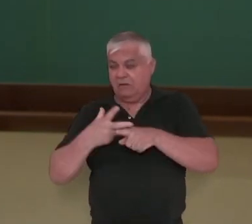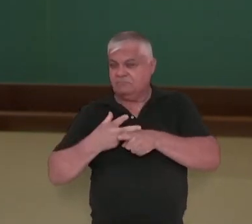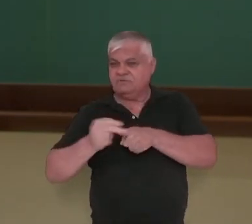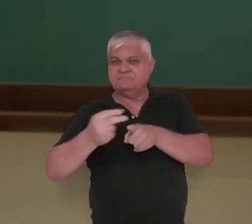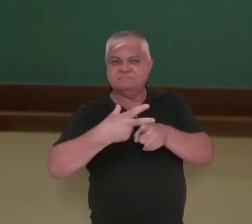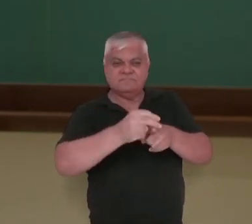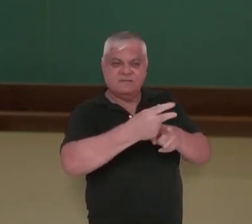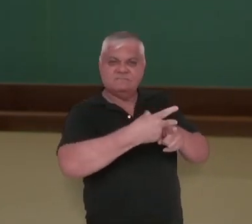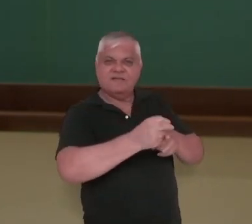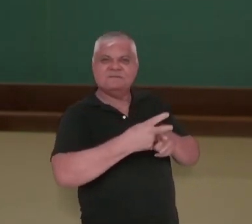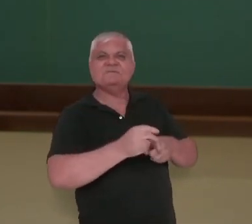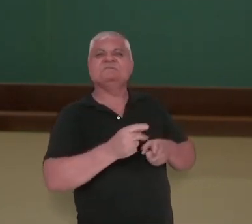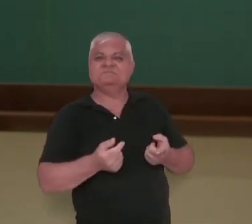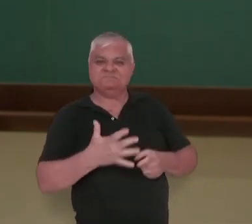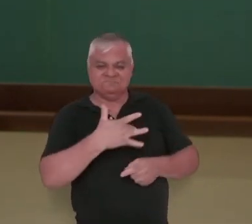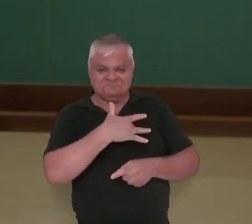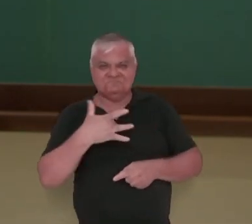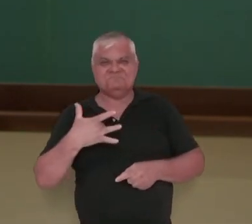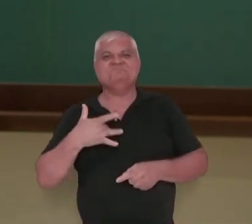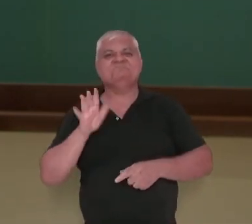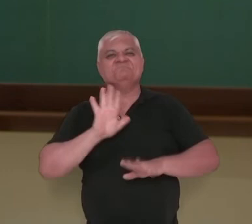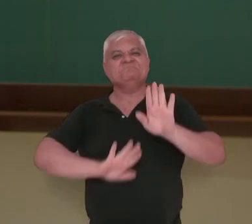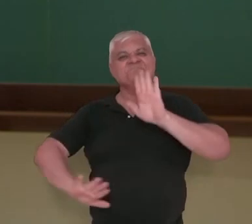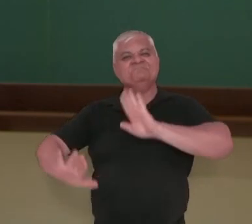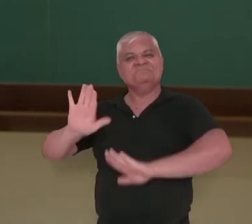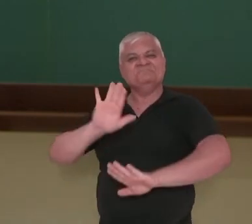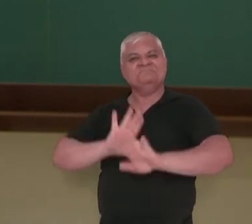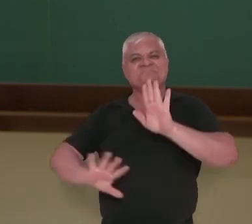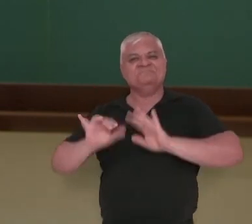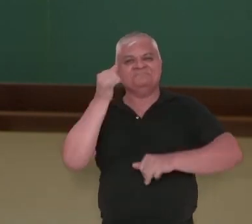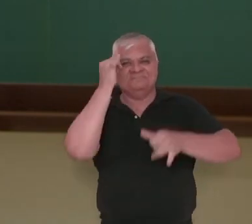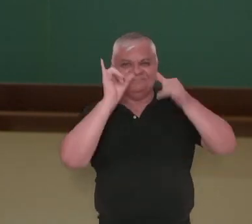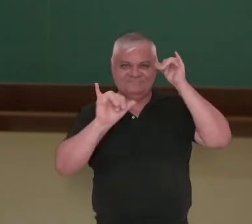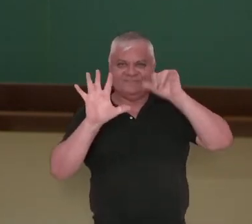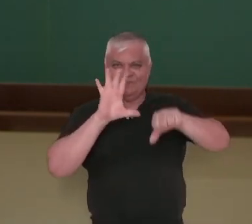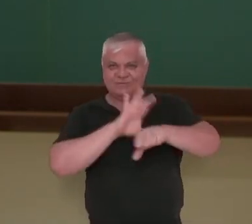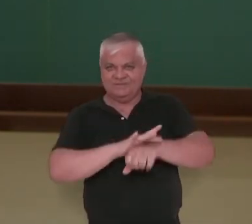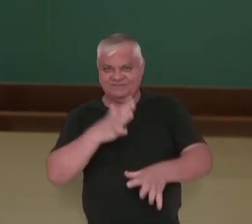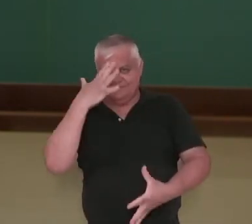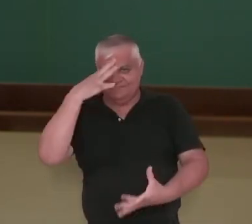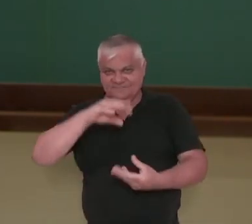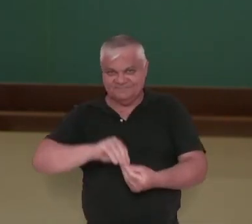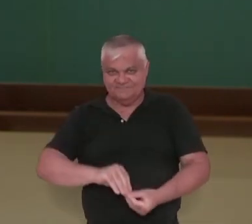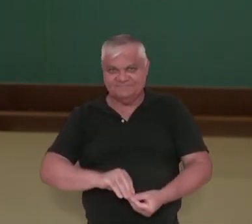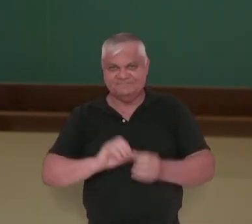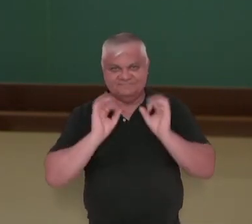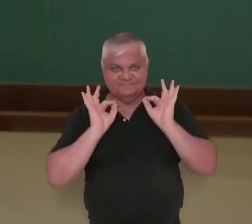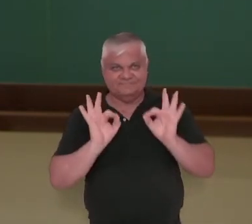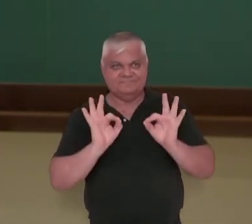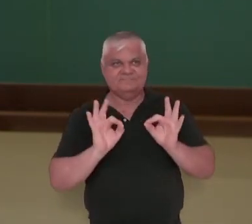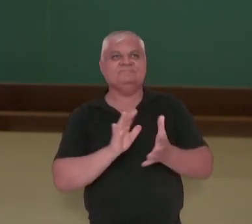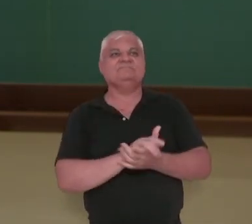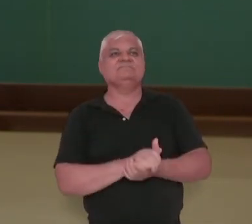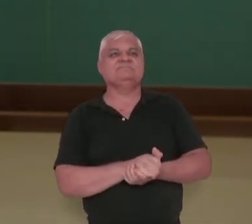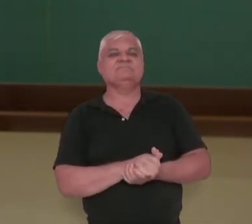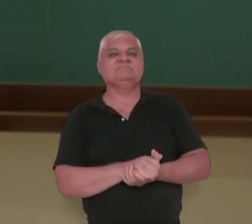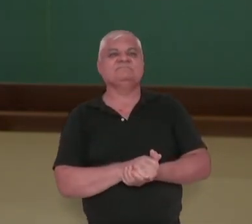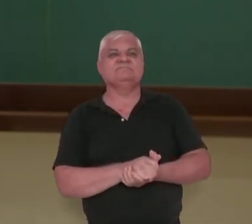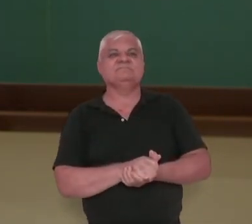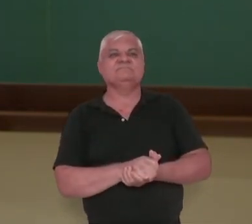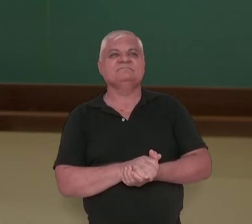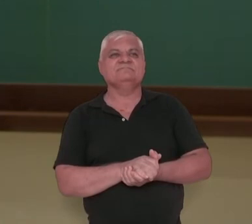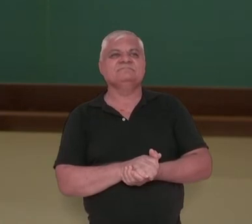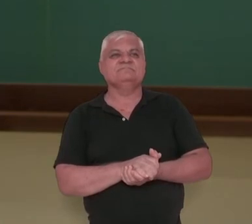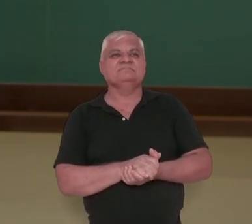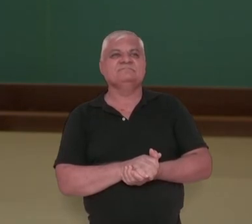com isso, a gente vai estar se prevenindo das doenças. Entendido? Muito bem, minha gente. Para